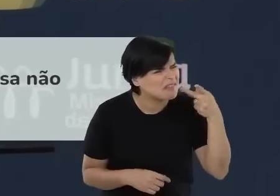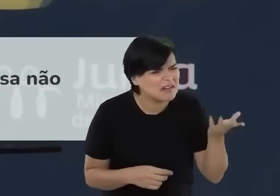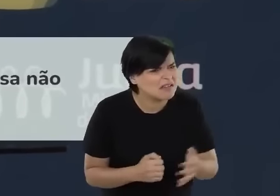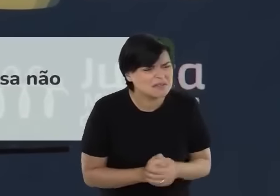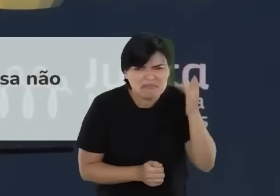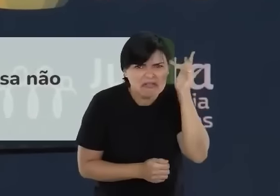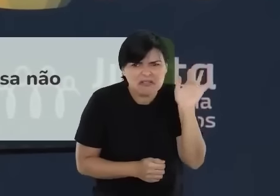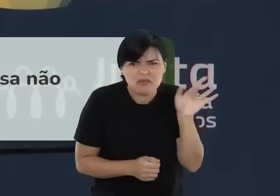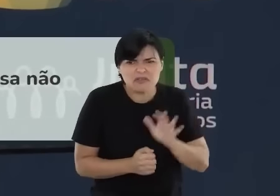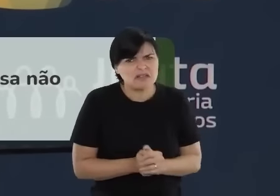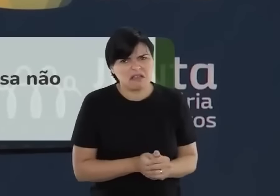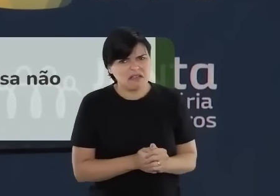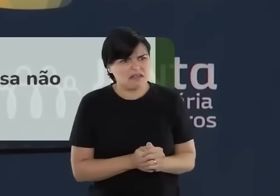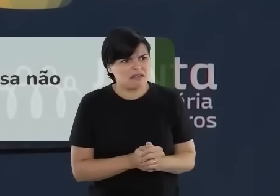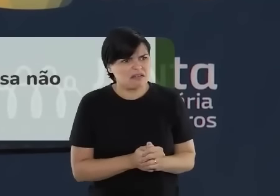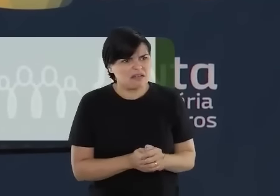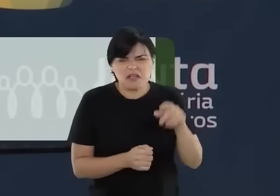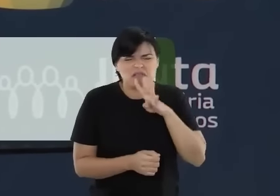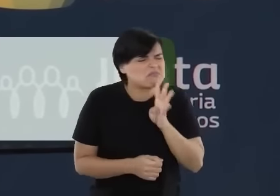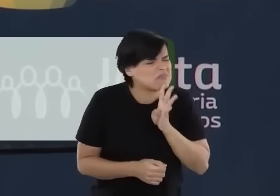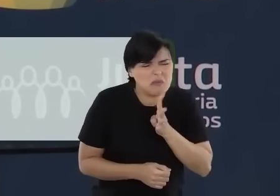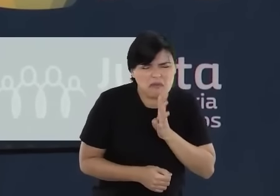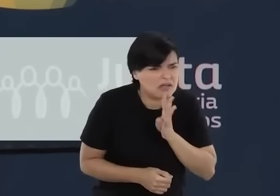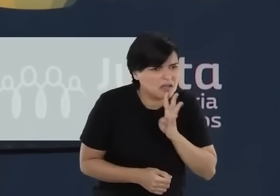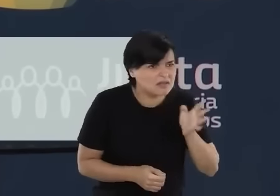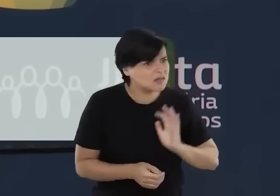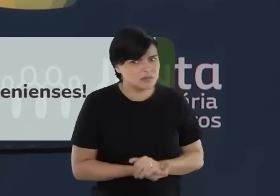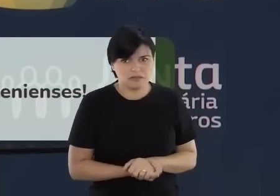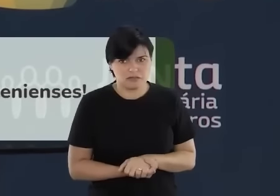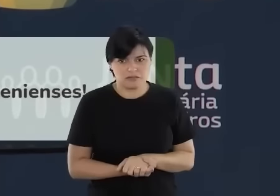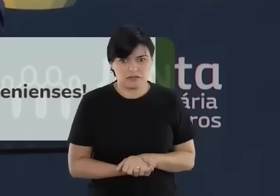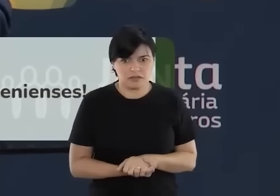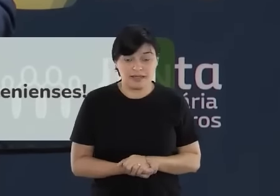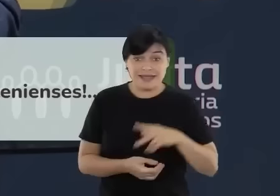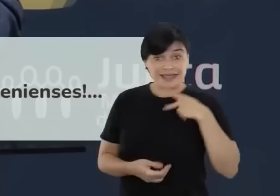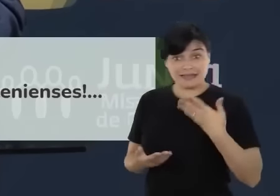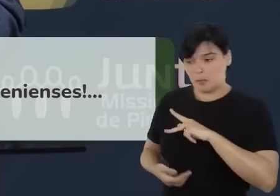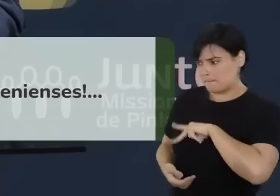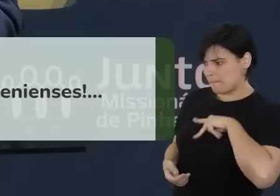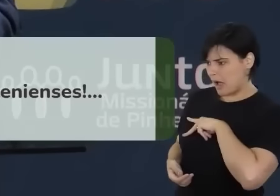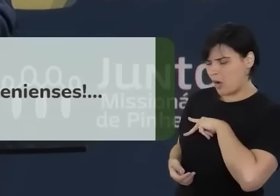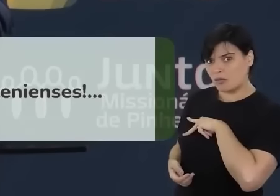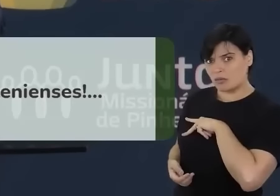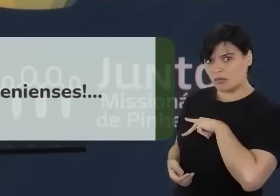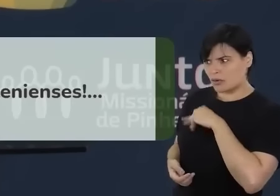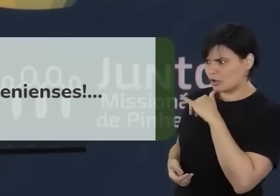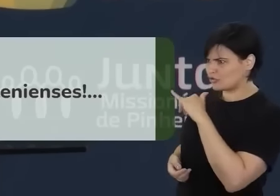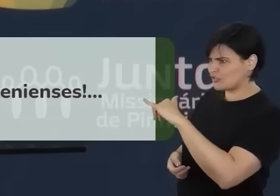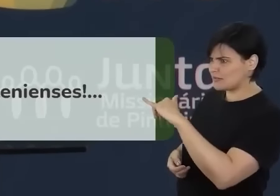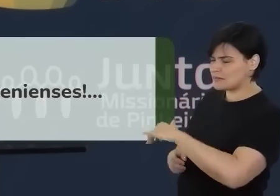outra coisa não cuidavam senão dizer ou ouvir as últimas novidades então Paulo levantando-se no meio do